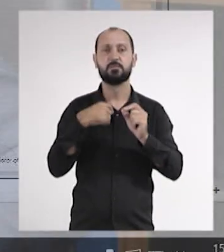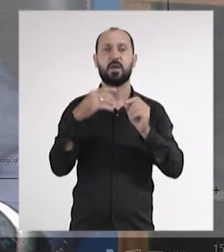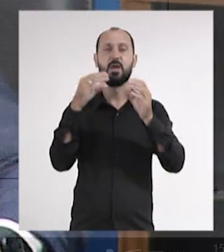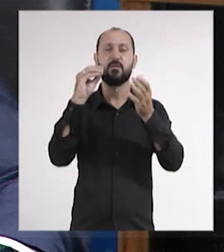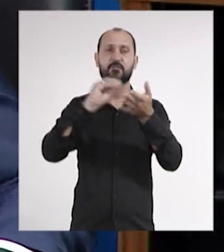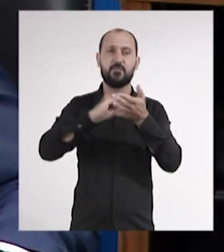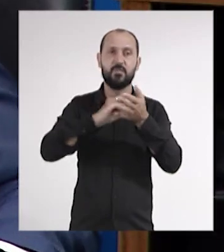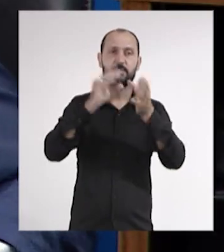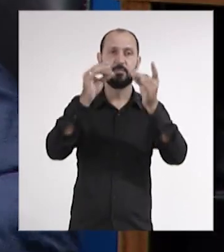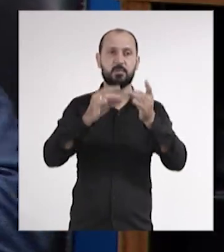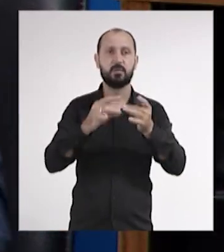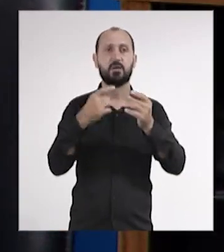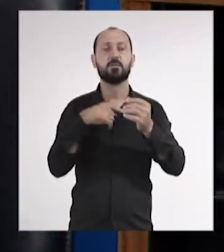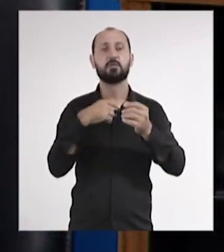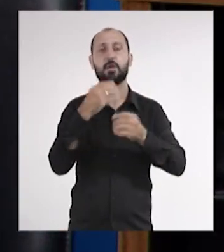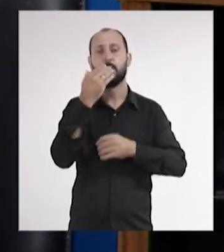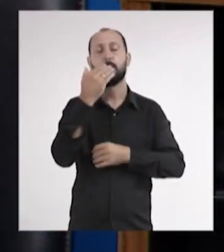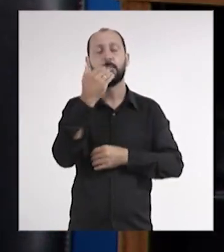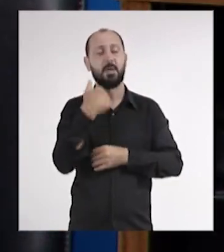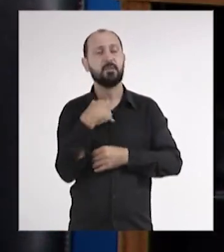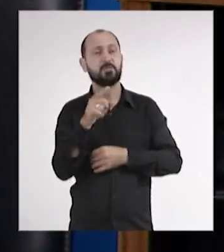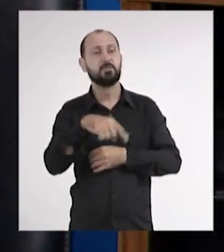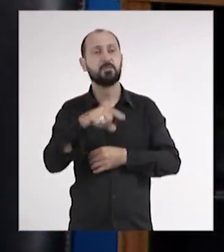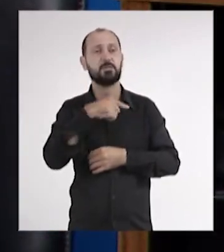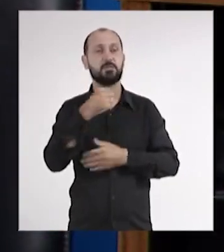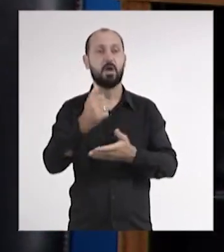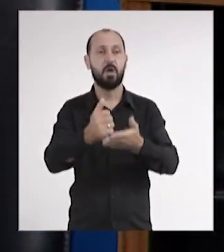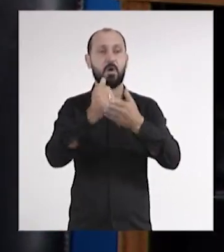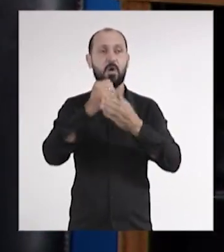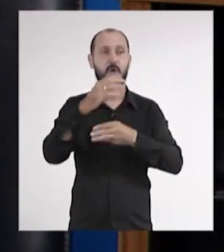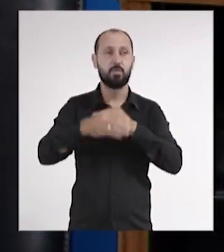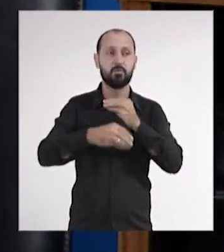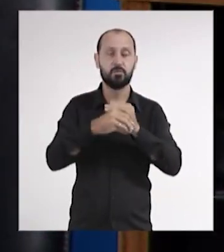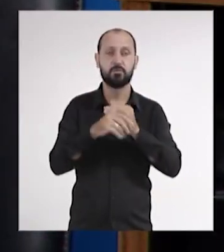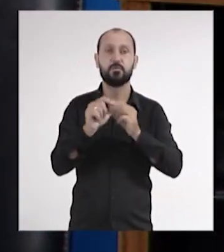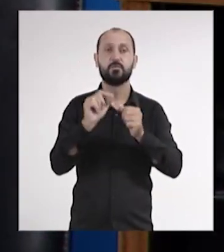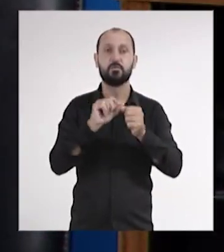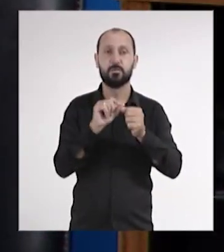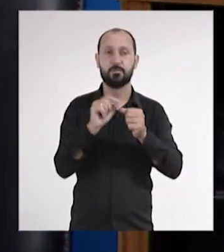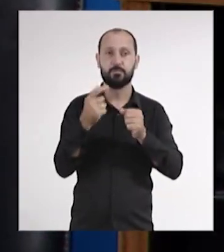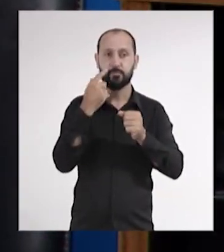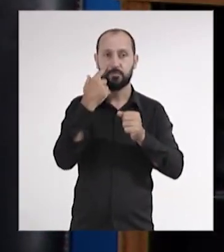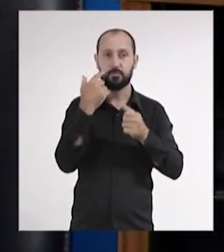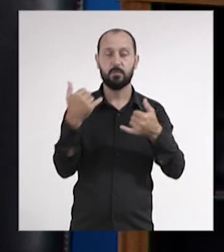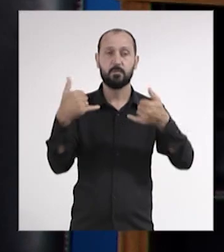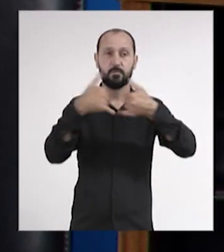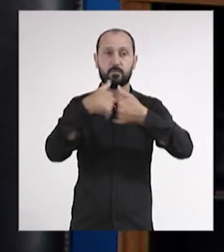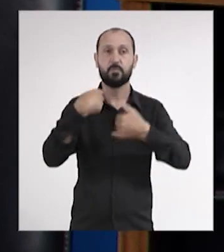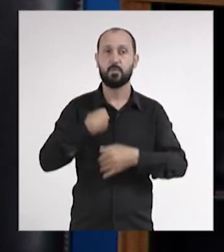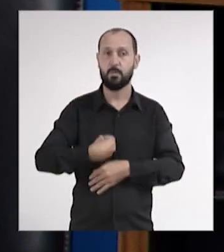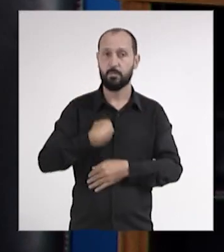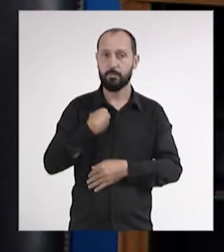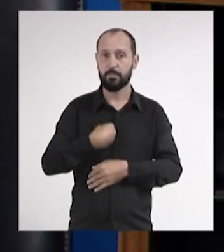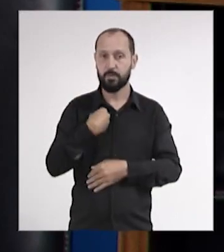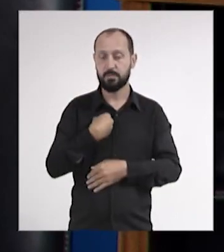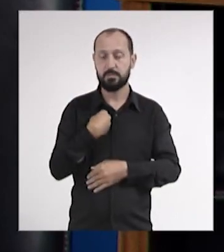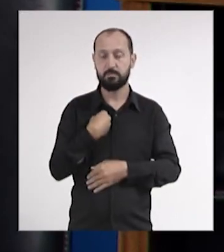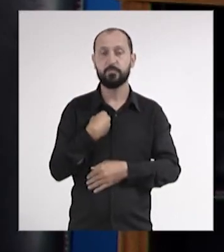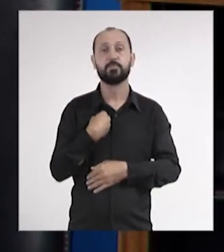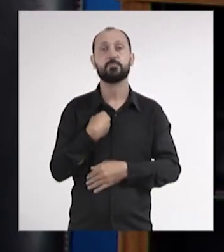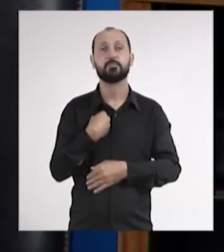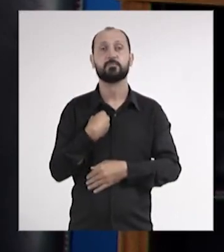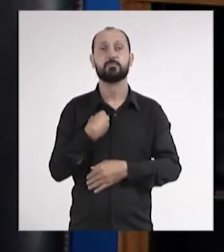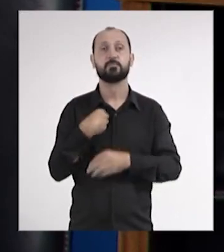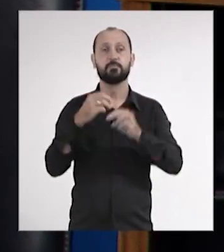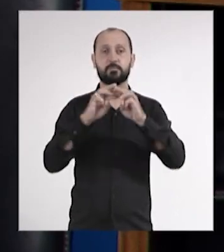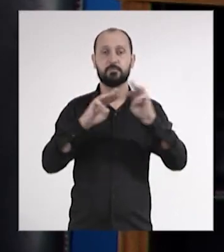está impreciso, a gente pede muito que a contribuição posteriormente seja feita pelo nosso canal participante, é um canal eletrônico pelo site